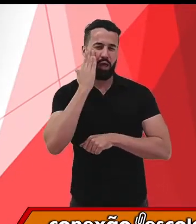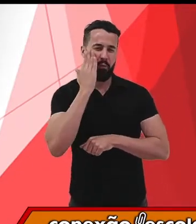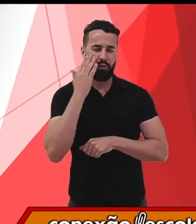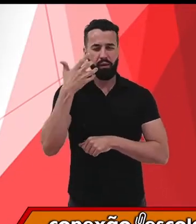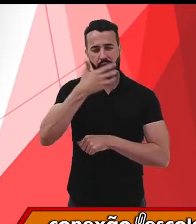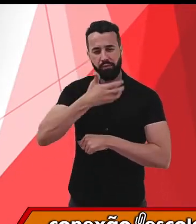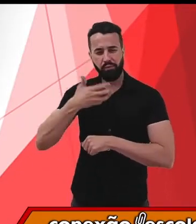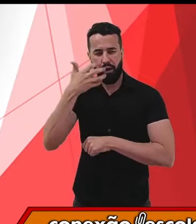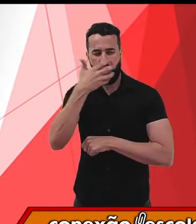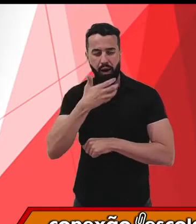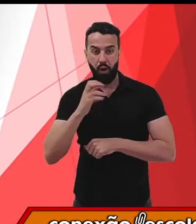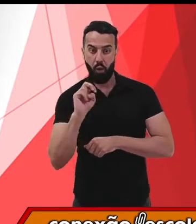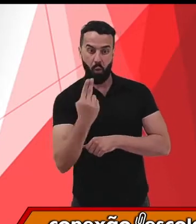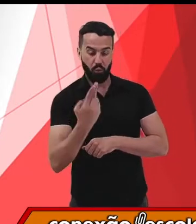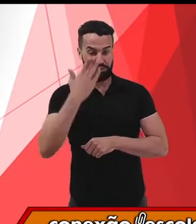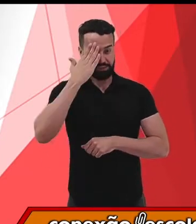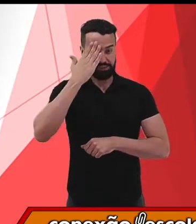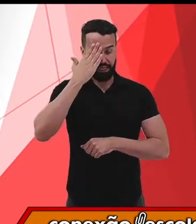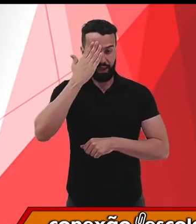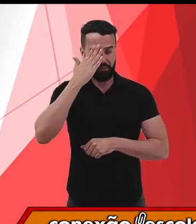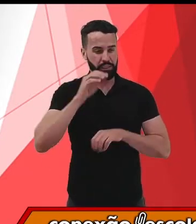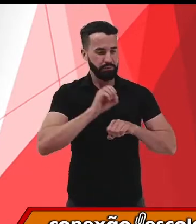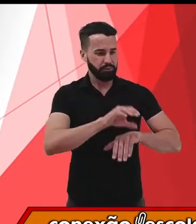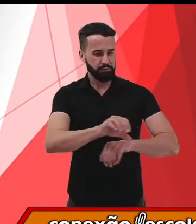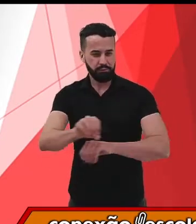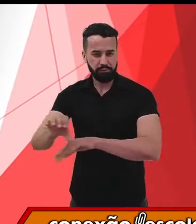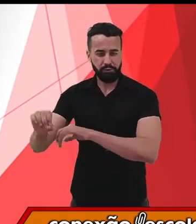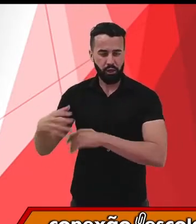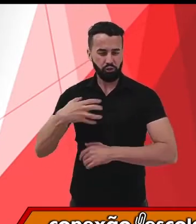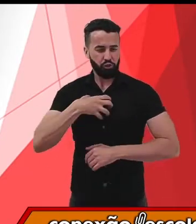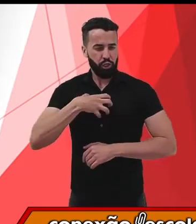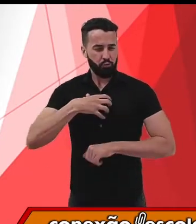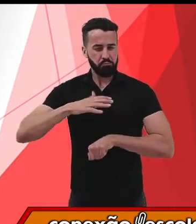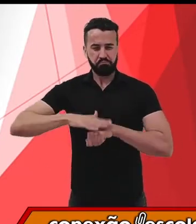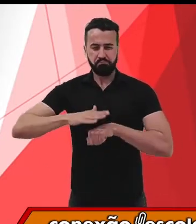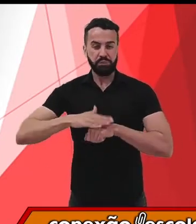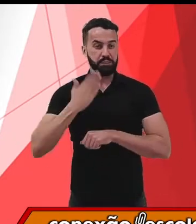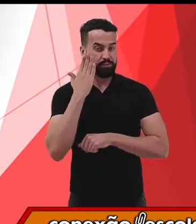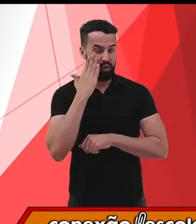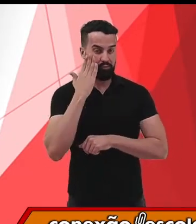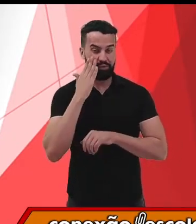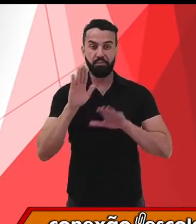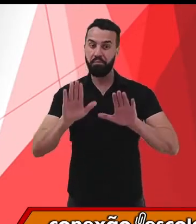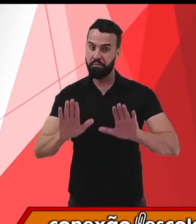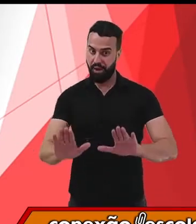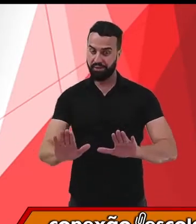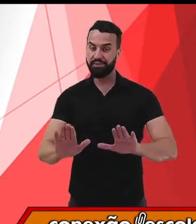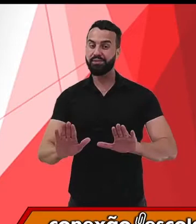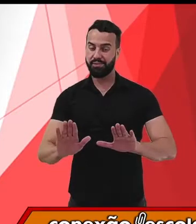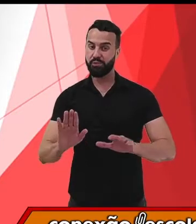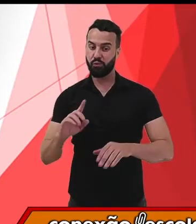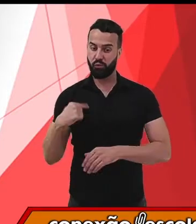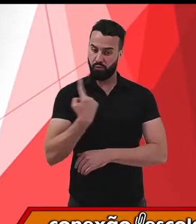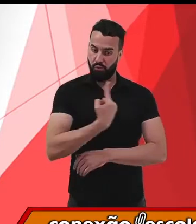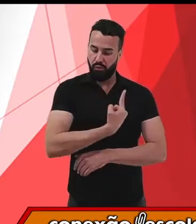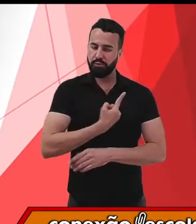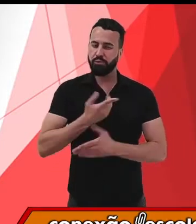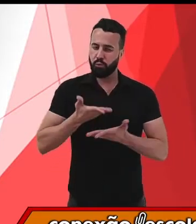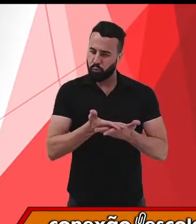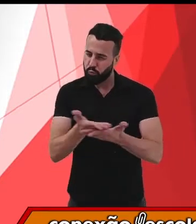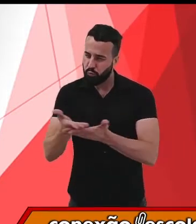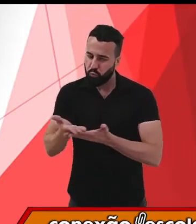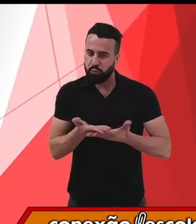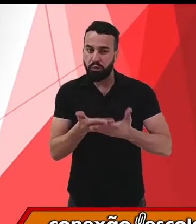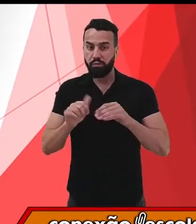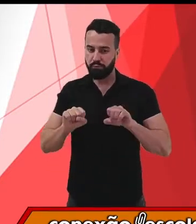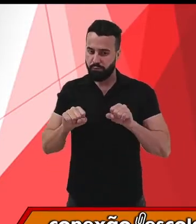nasceu para ensinar uma língua diferente, né? Mas a partir do estudo a gente pode potencializar essa